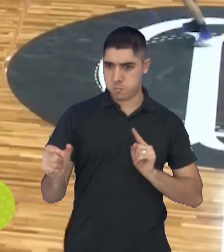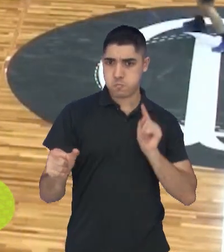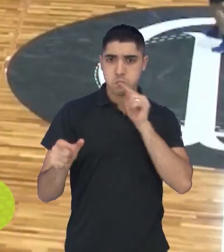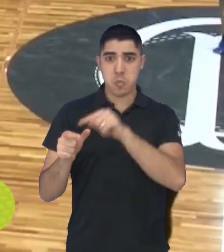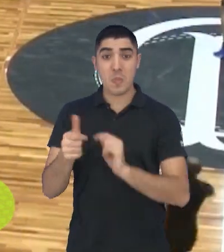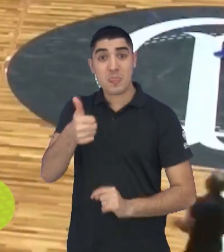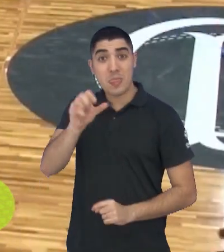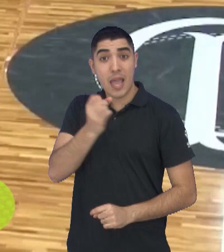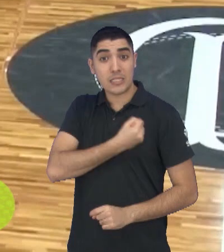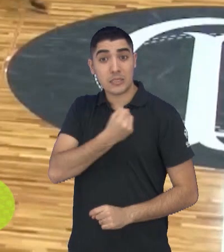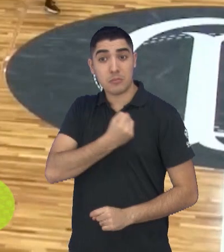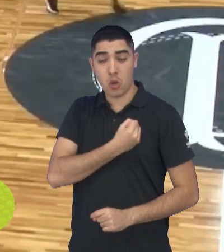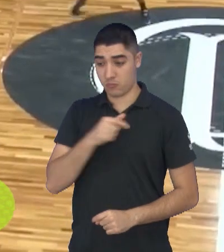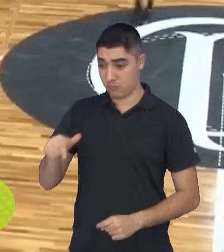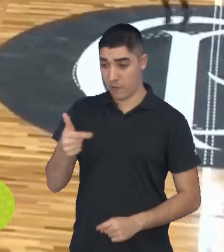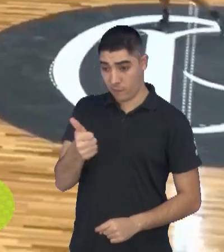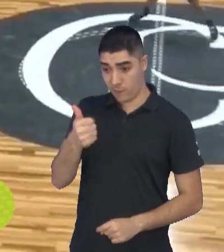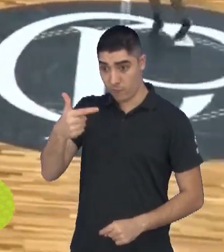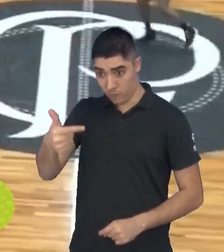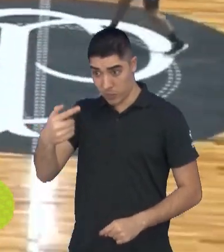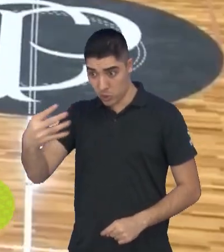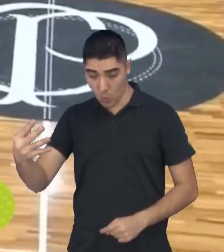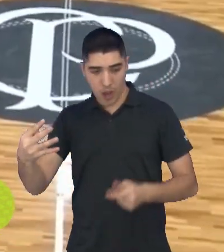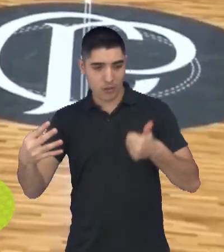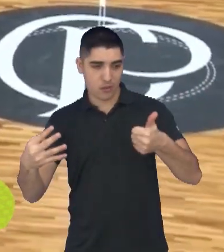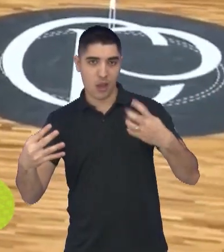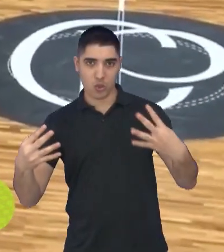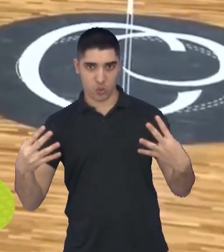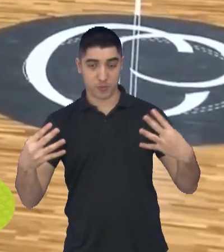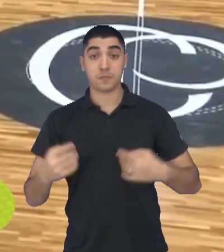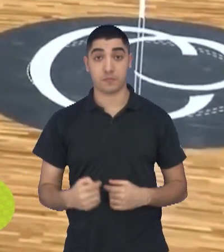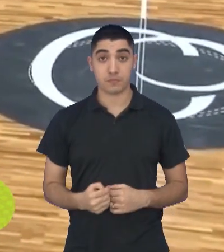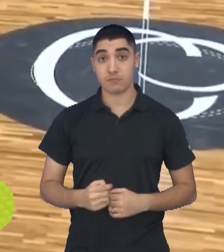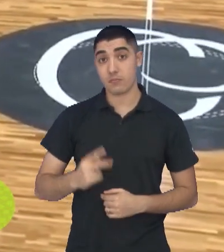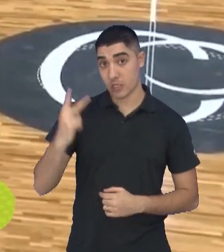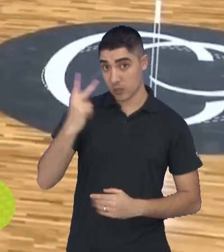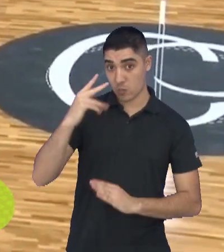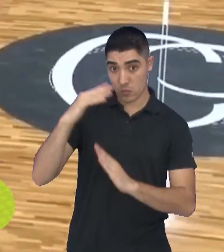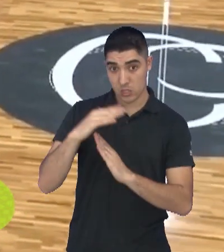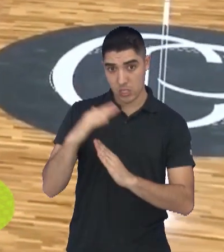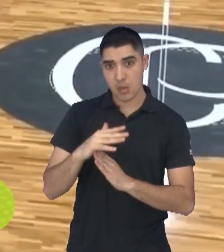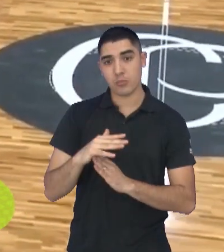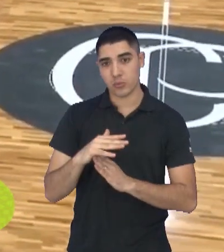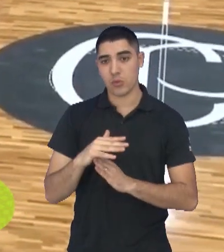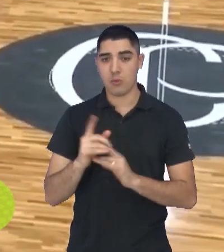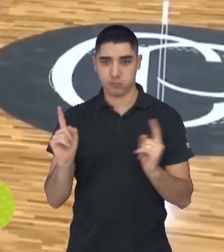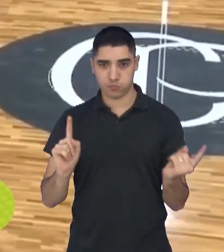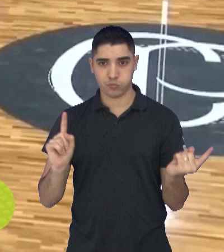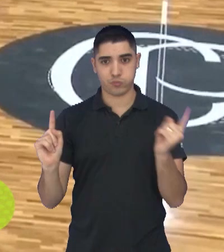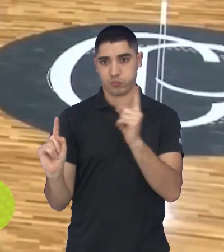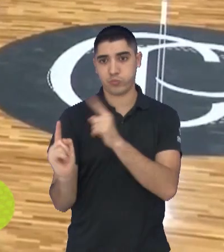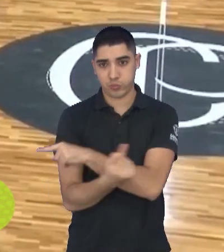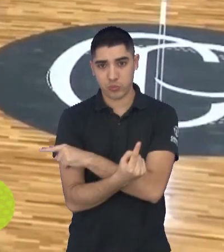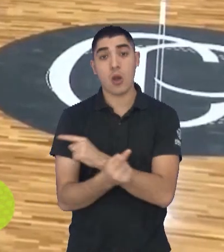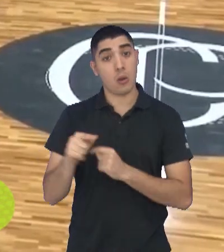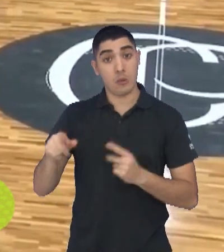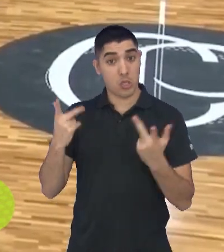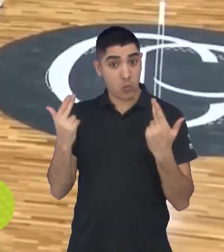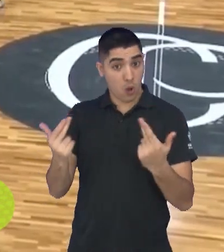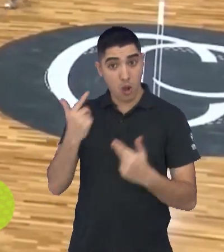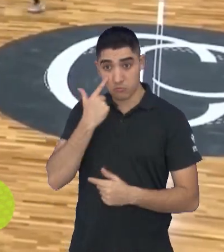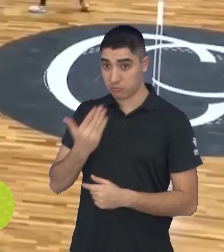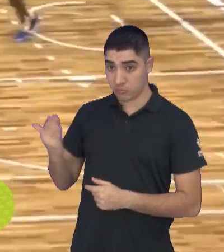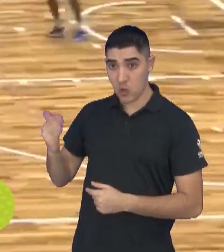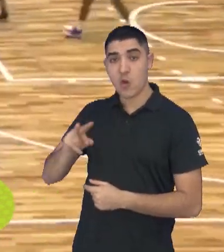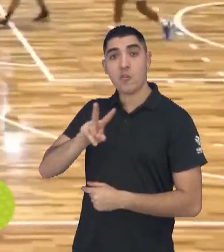10 de vantagem, 24-14. O segundo período começou como terminou o primeiro, com Vitor Silvério